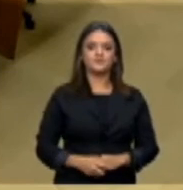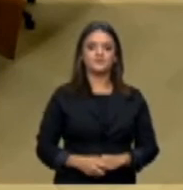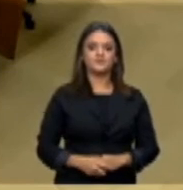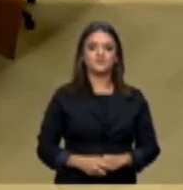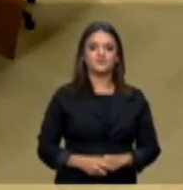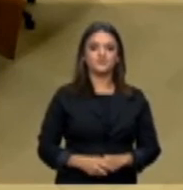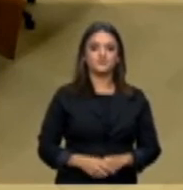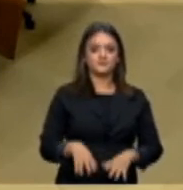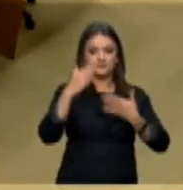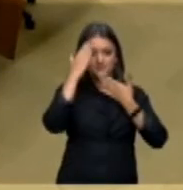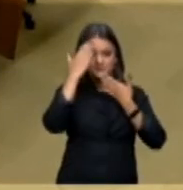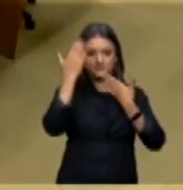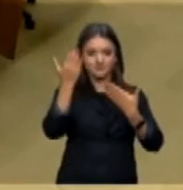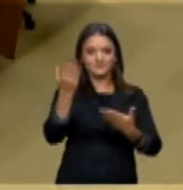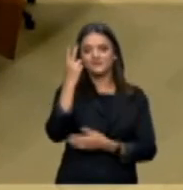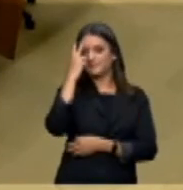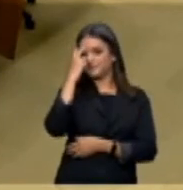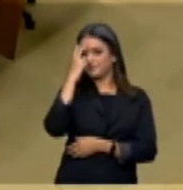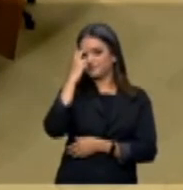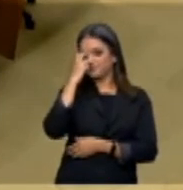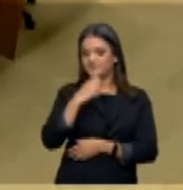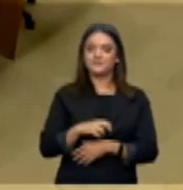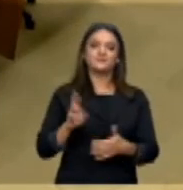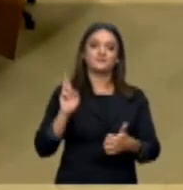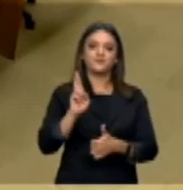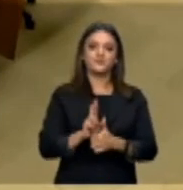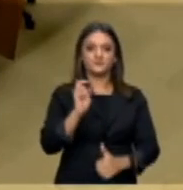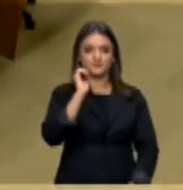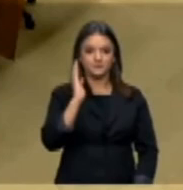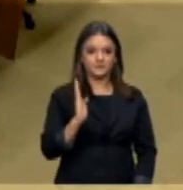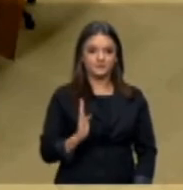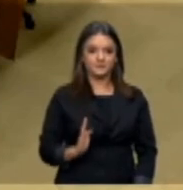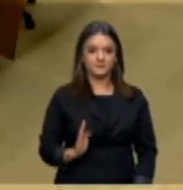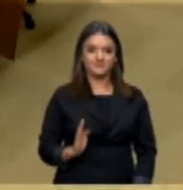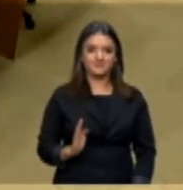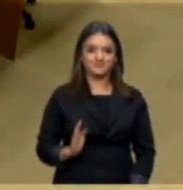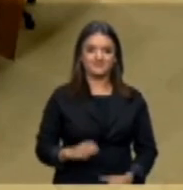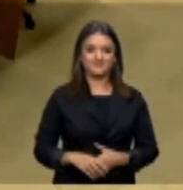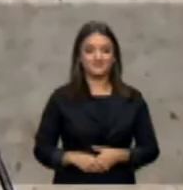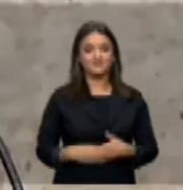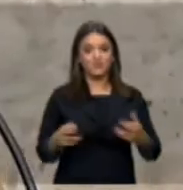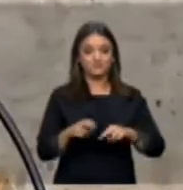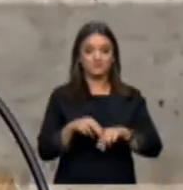Muito obrigado, doutor Antônio Augusto Brandão de Aras, nosso Procurador-Geral da República. Tendo em vista o horário das